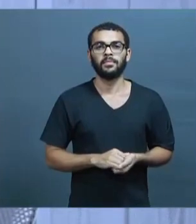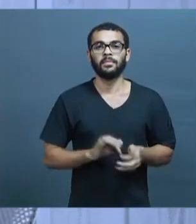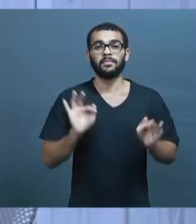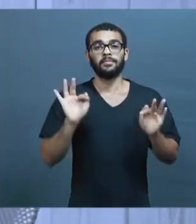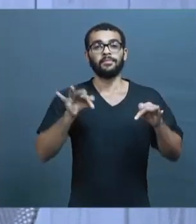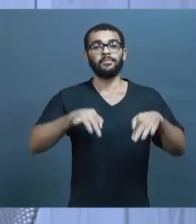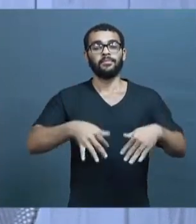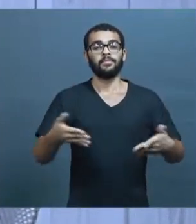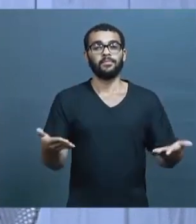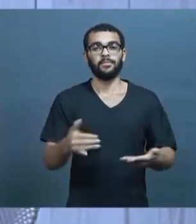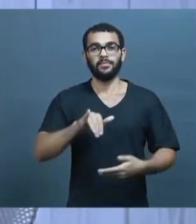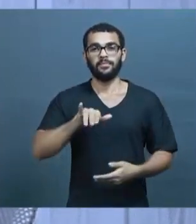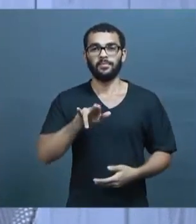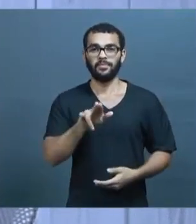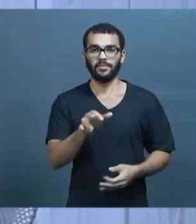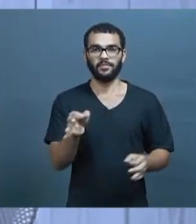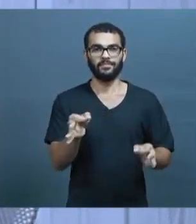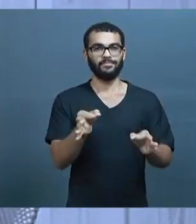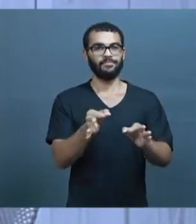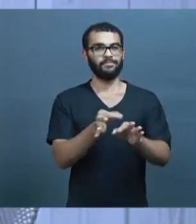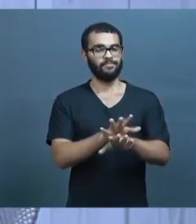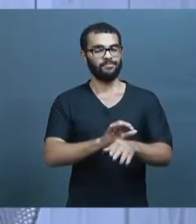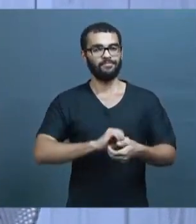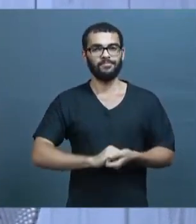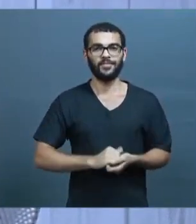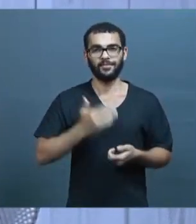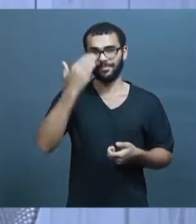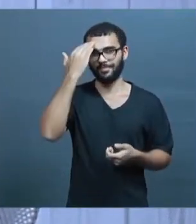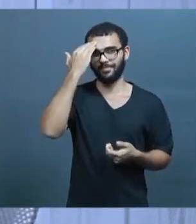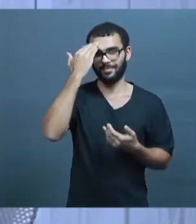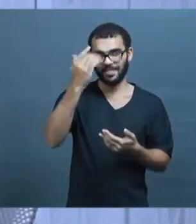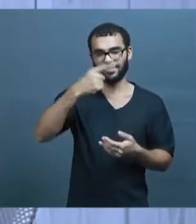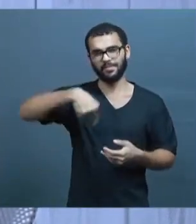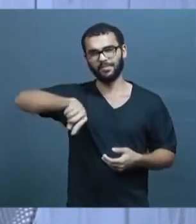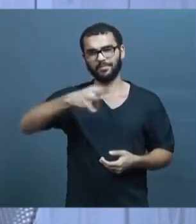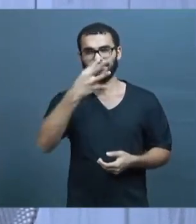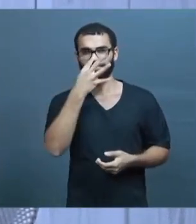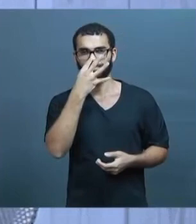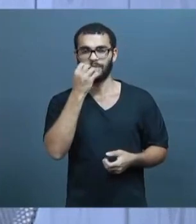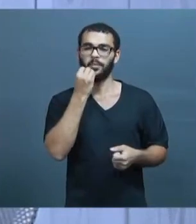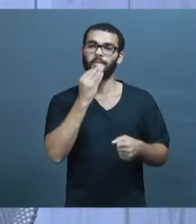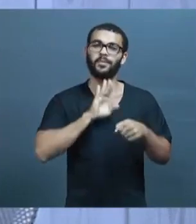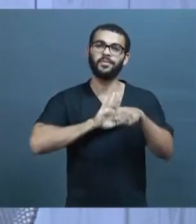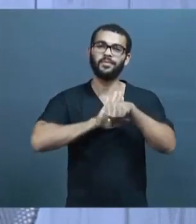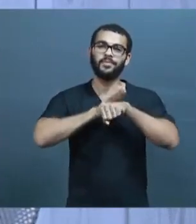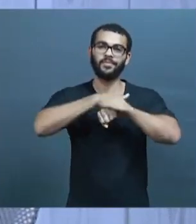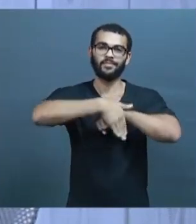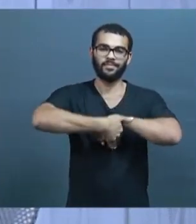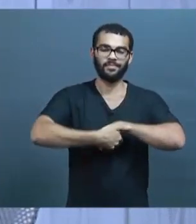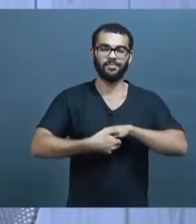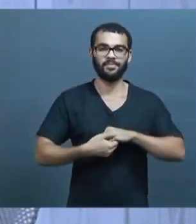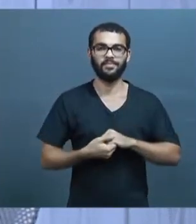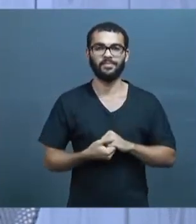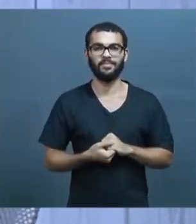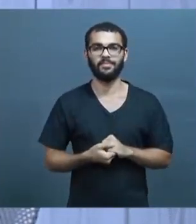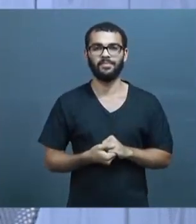hoje o nosso Jornal da UFO, a gente fica por aqui. Obrigada pela sua audiência mais uma vez. Boa noite e eu te espero amanhã.